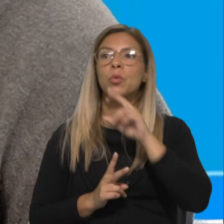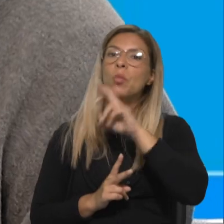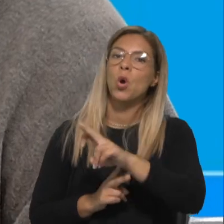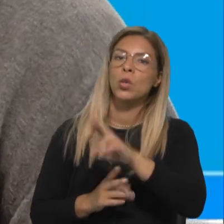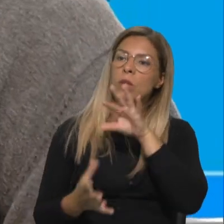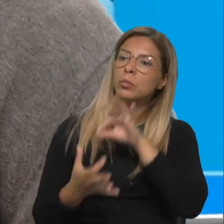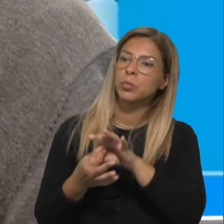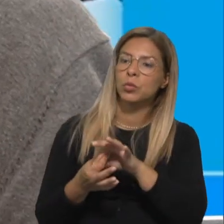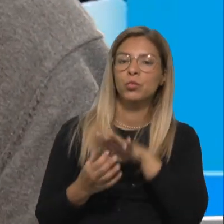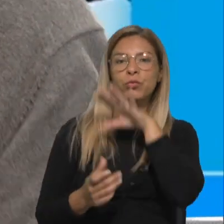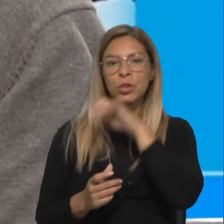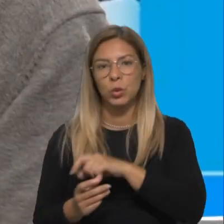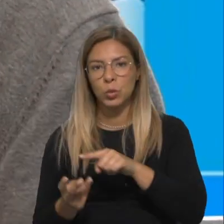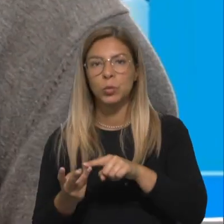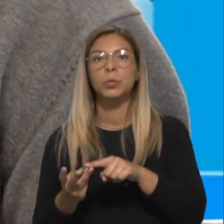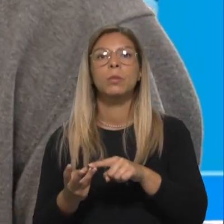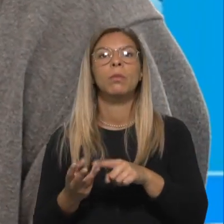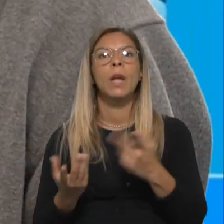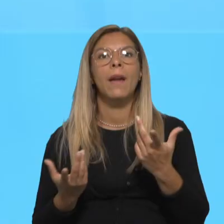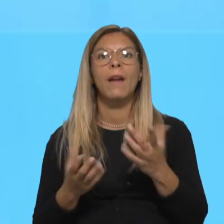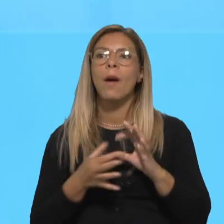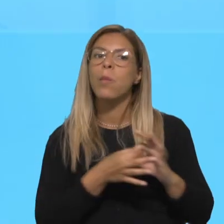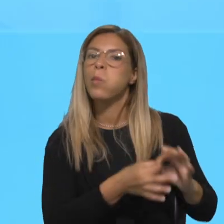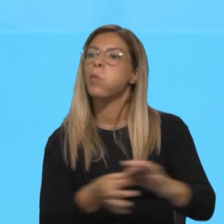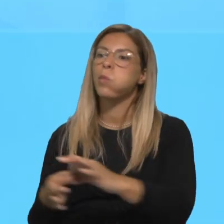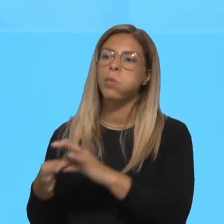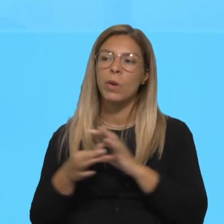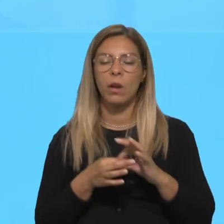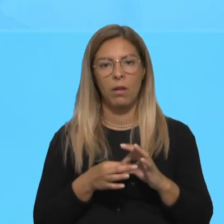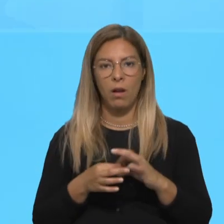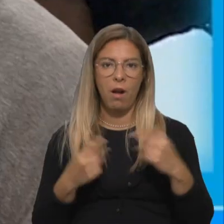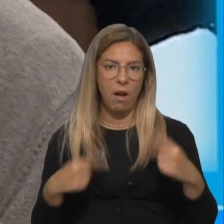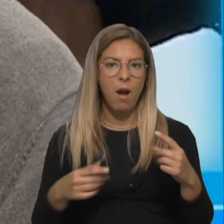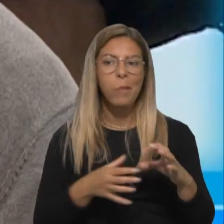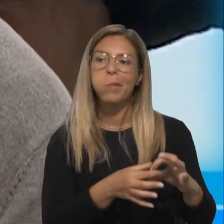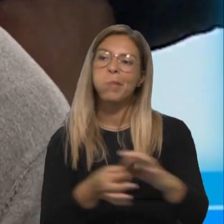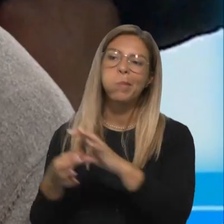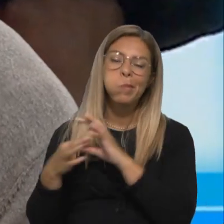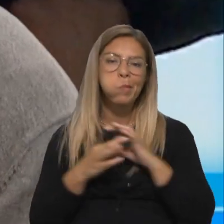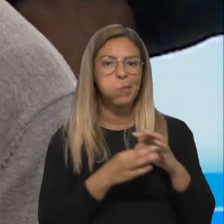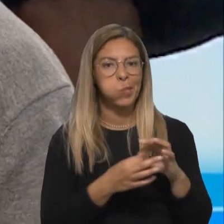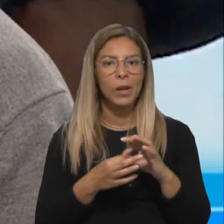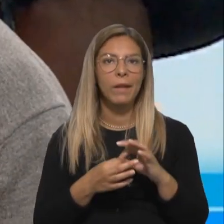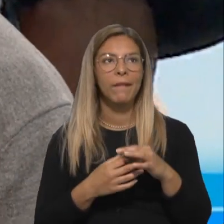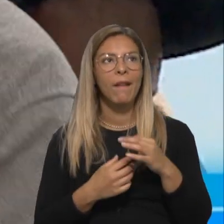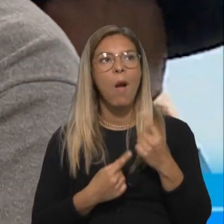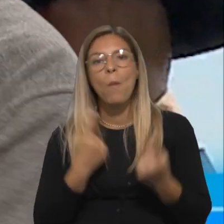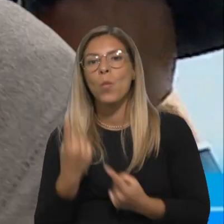de Jesus Cristo ao Pai. Portanto, esta comunhão é uma experiência de comunhão, é uma experiência de algo que, se